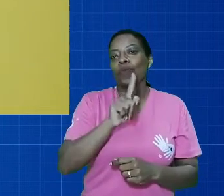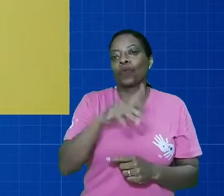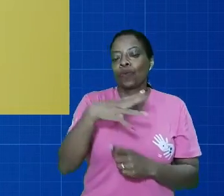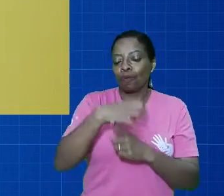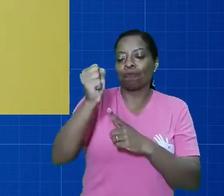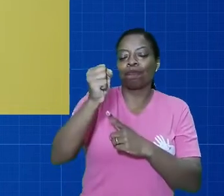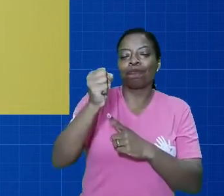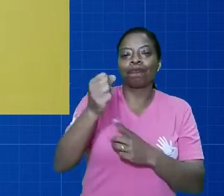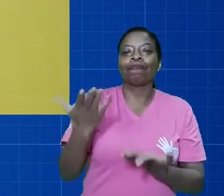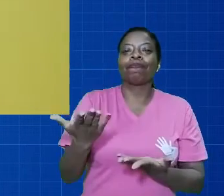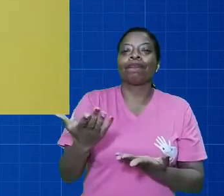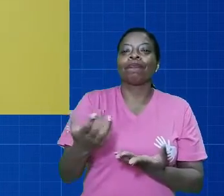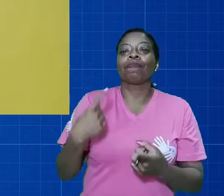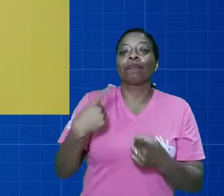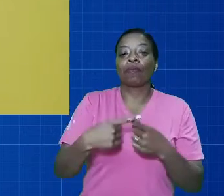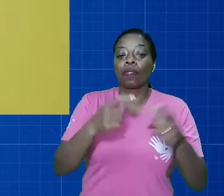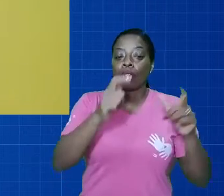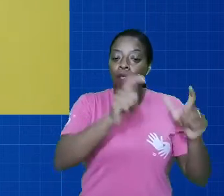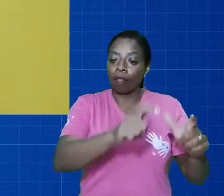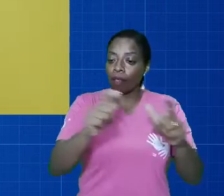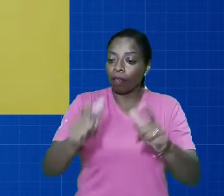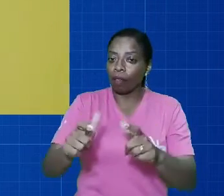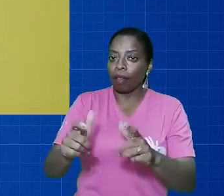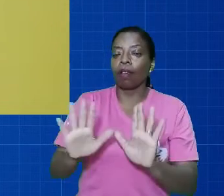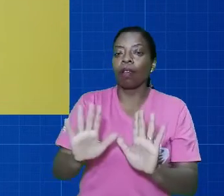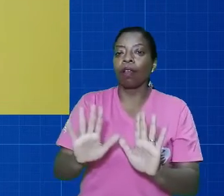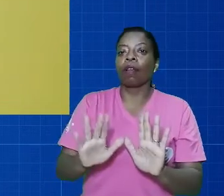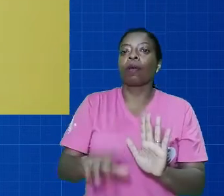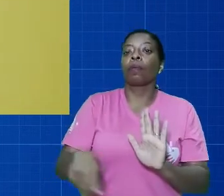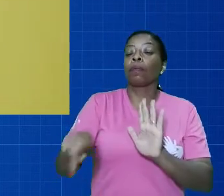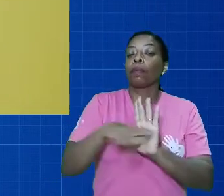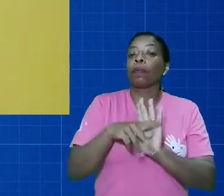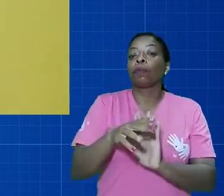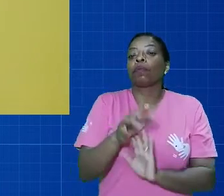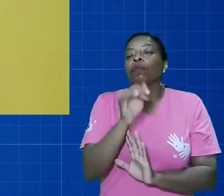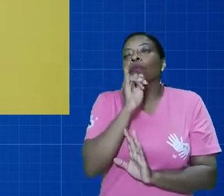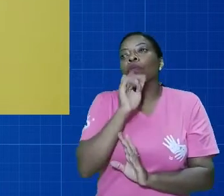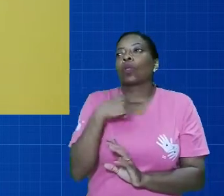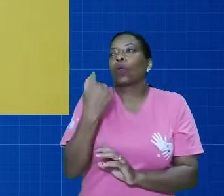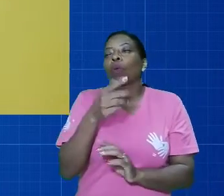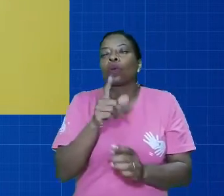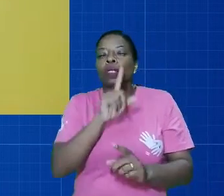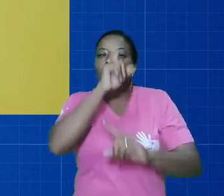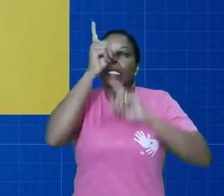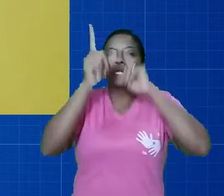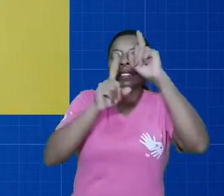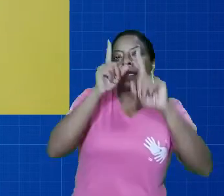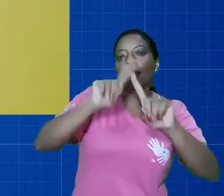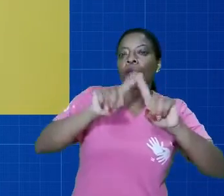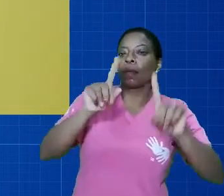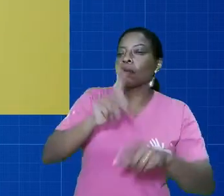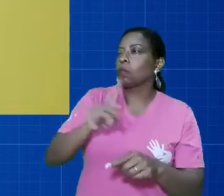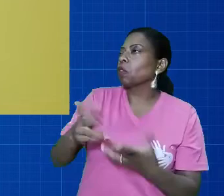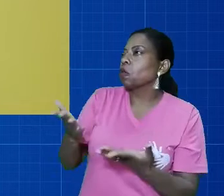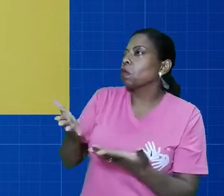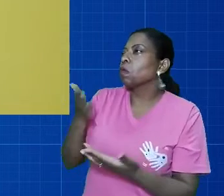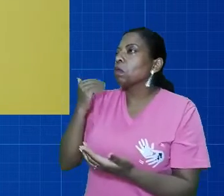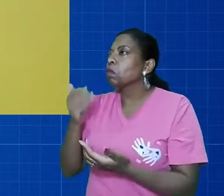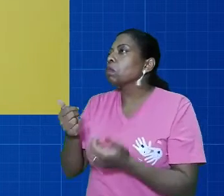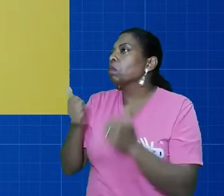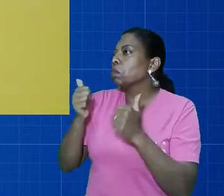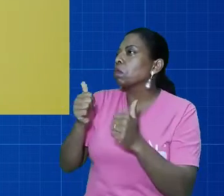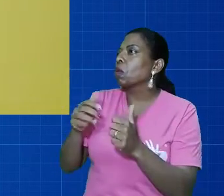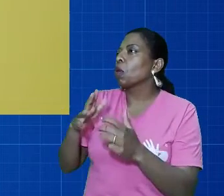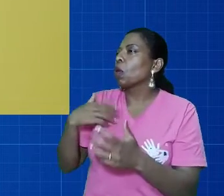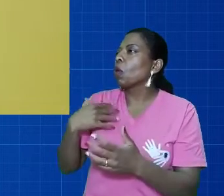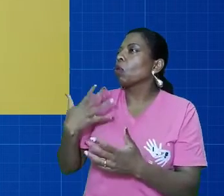as ideias. E os professores adoravam as ideias e os pessoal da secretaria também. Então, acho que foi